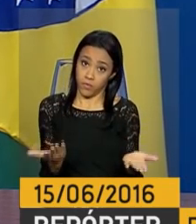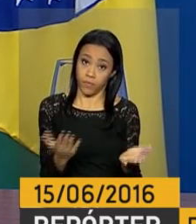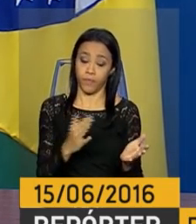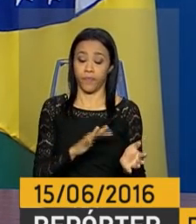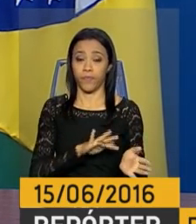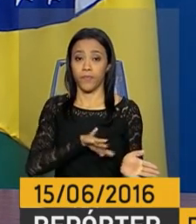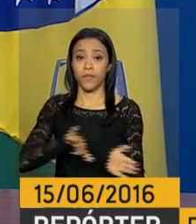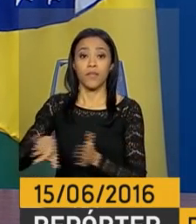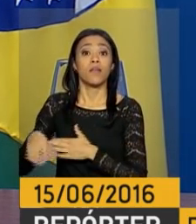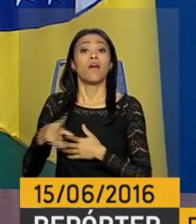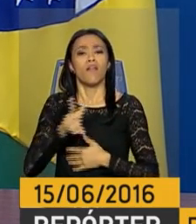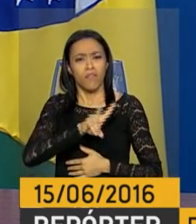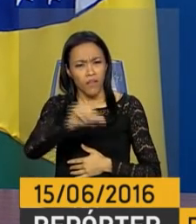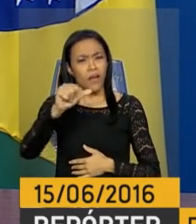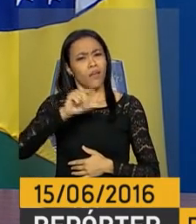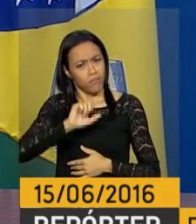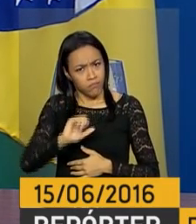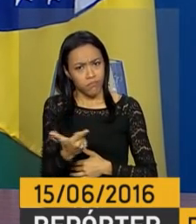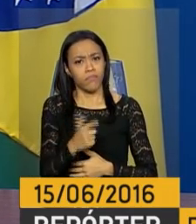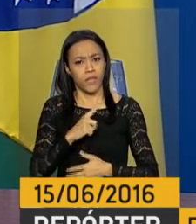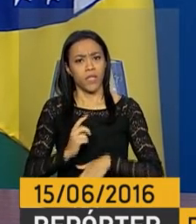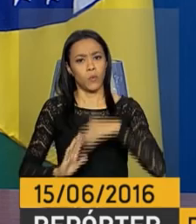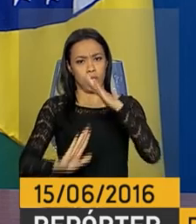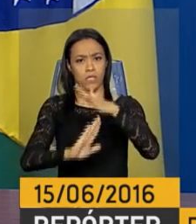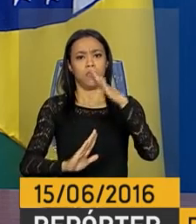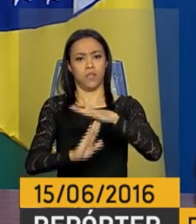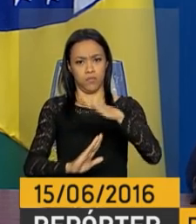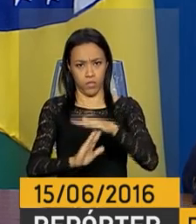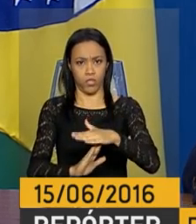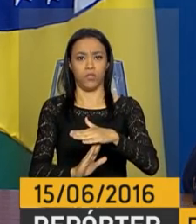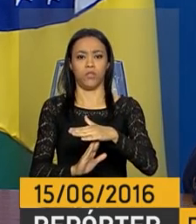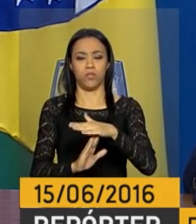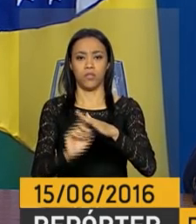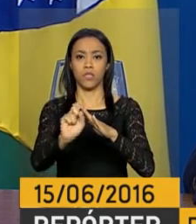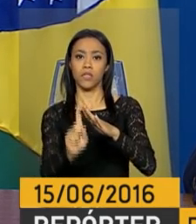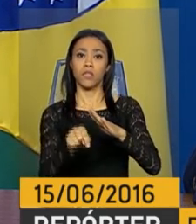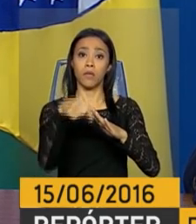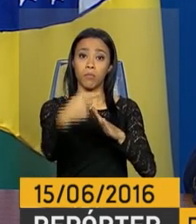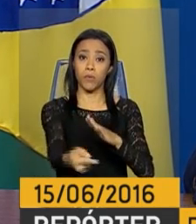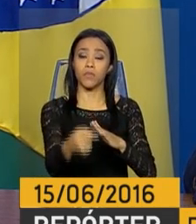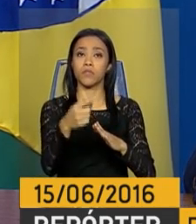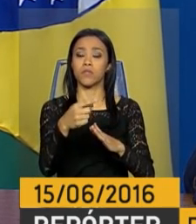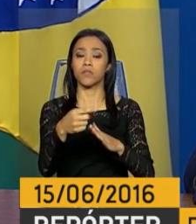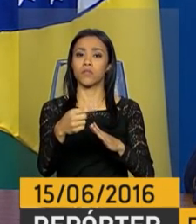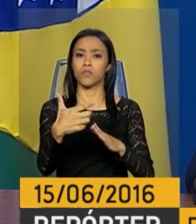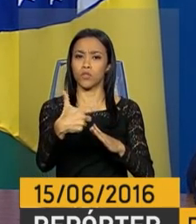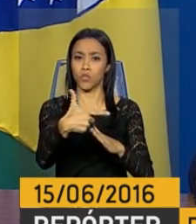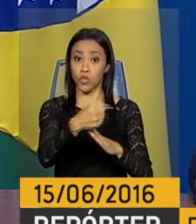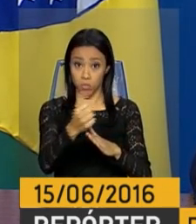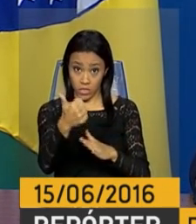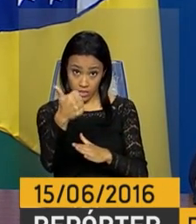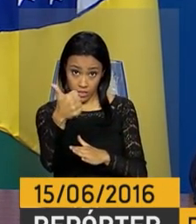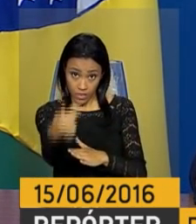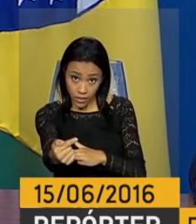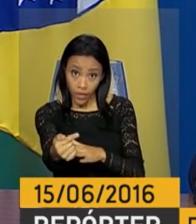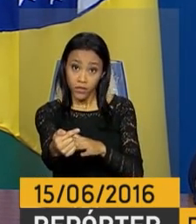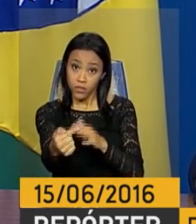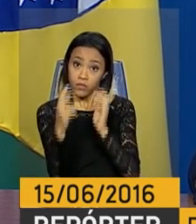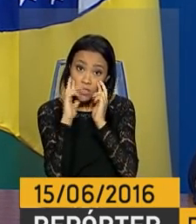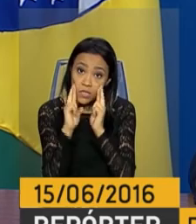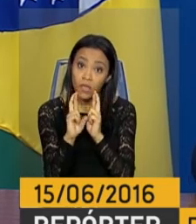independente, haverá um limite eh depois aplicado no ano de 2017 que será